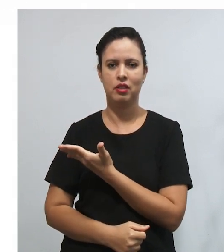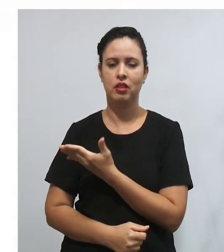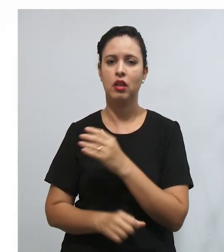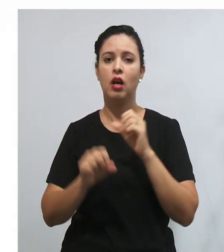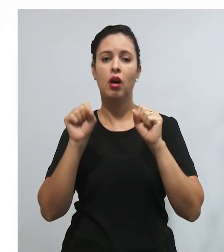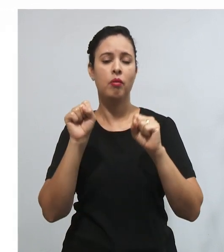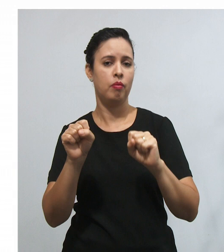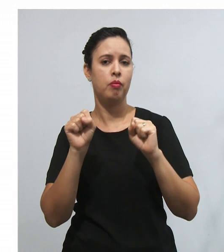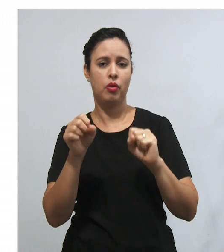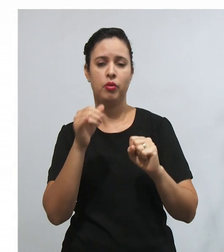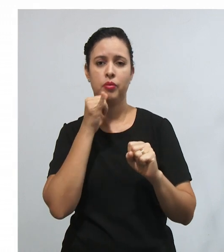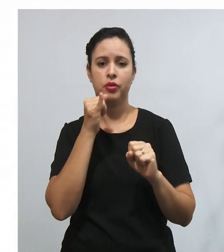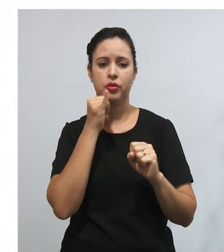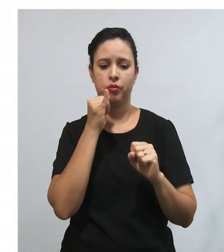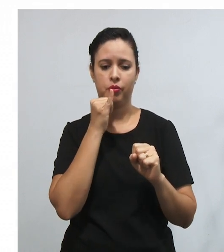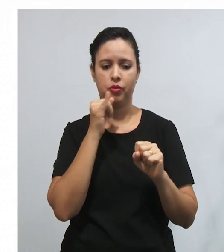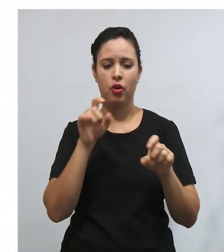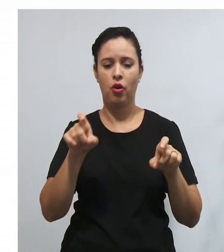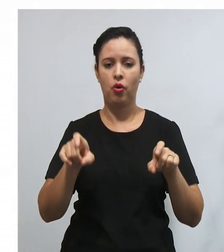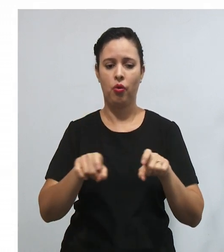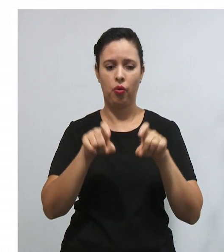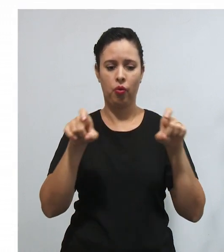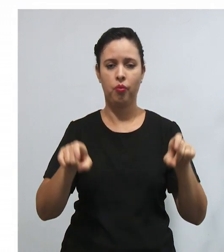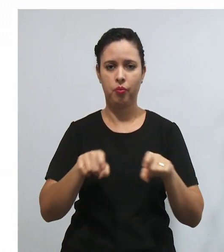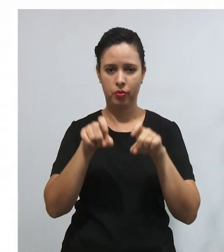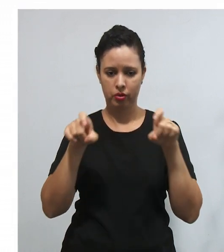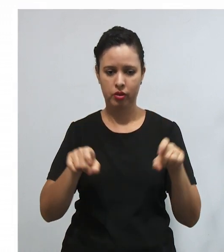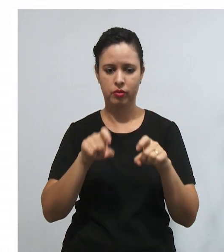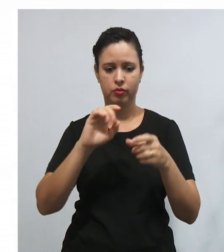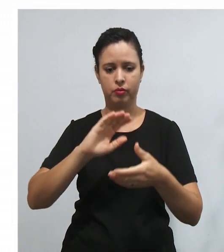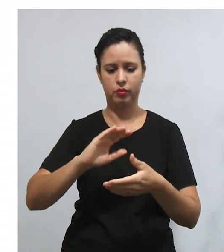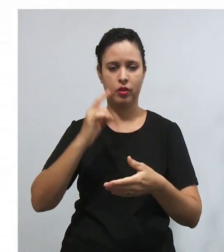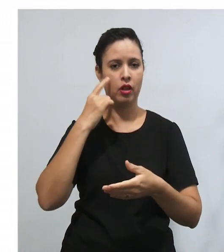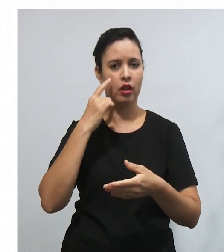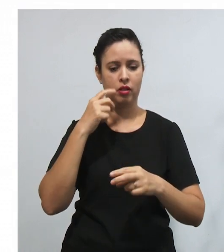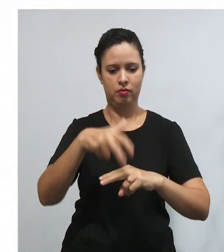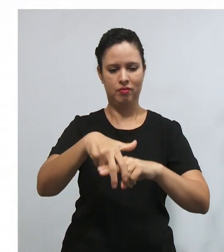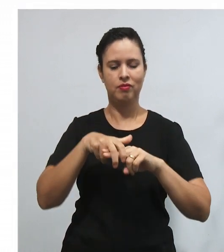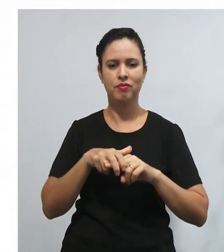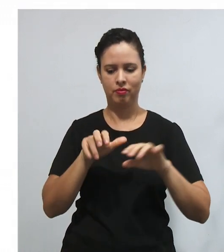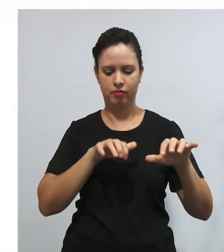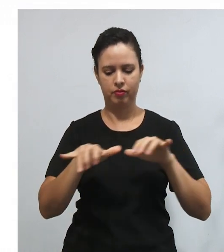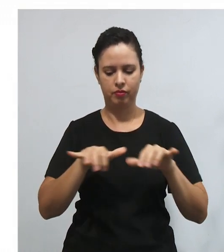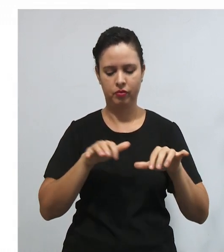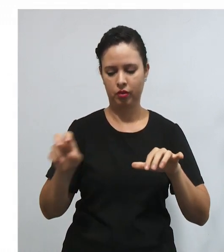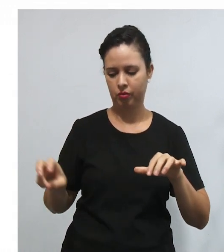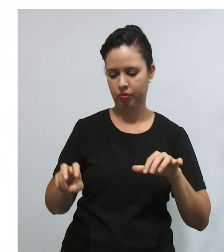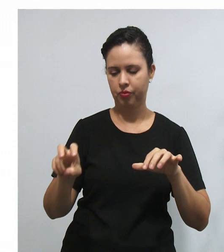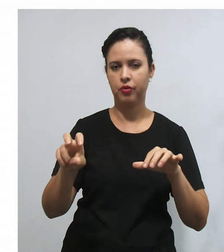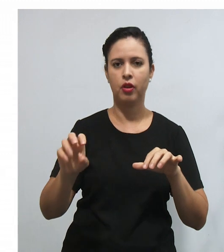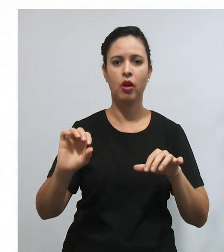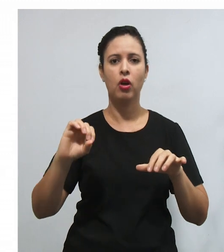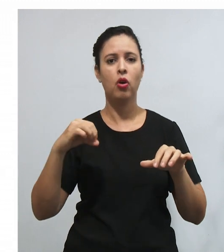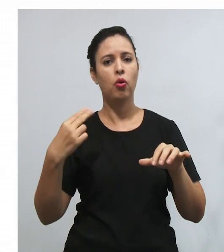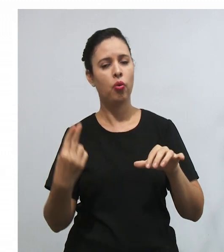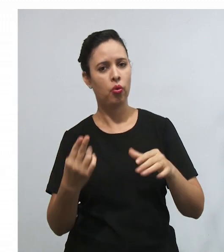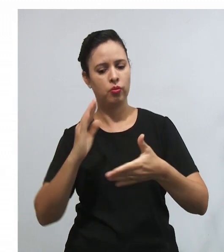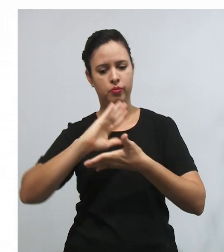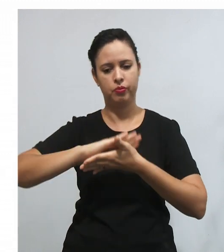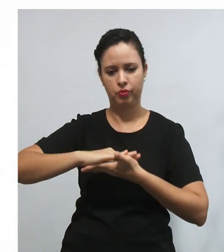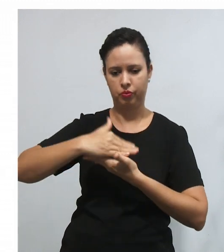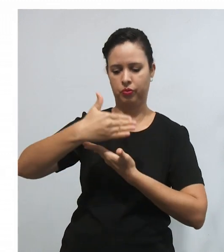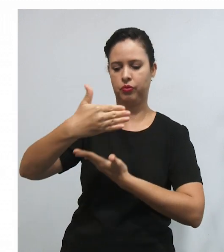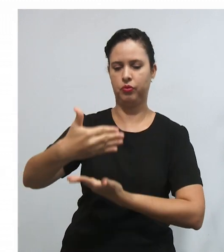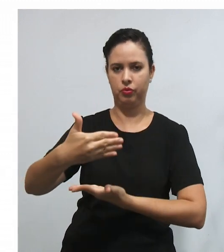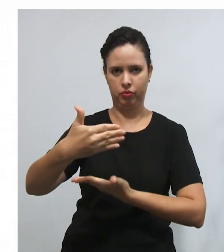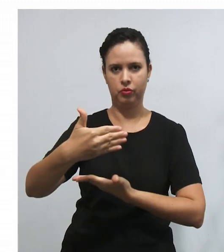um desktop. O que é um desktop? É aquele computador de mesa, esse que vocês estão vendo aqui na tela. Um notebook, né, que é uma